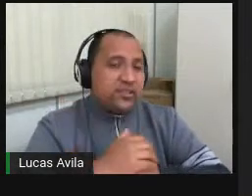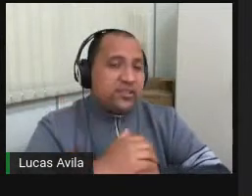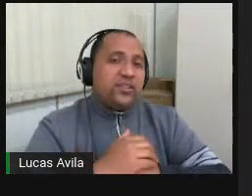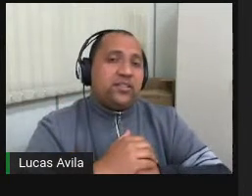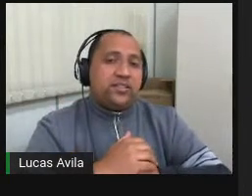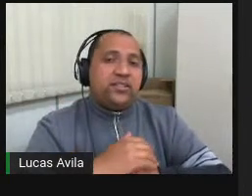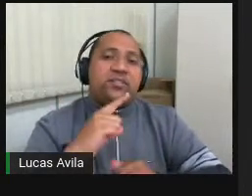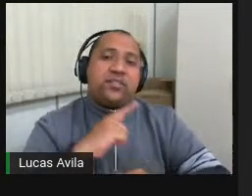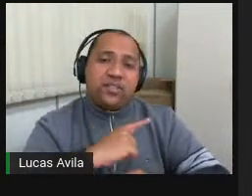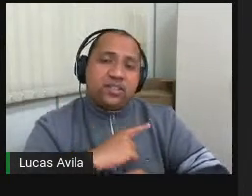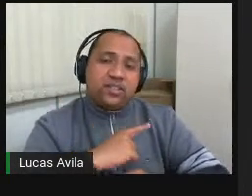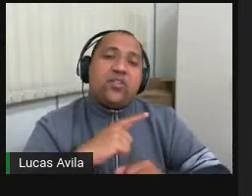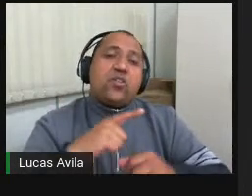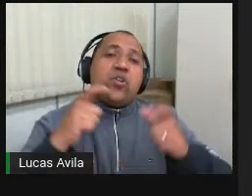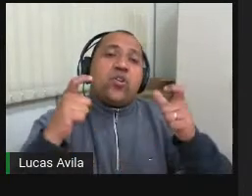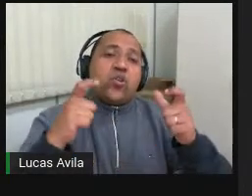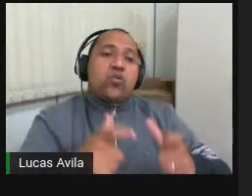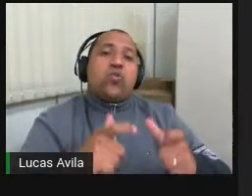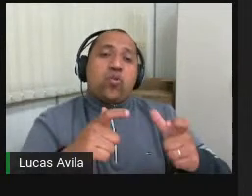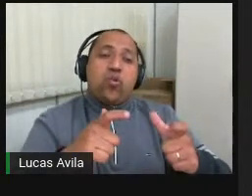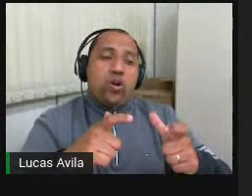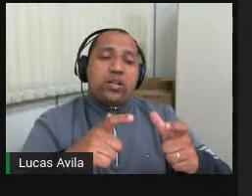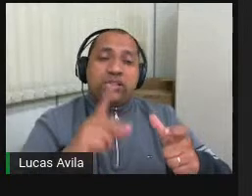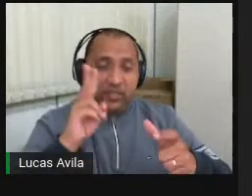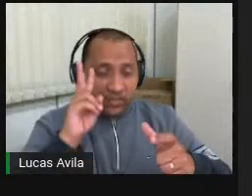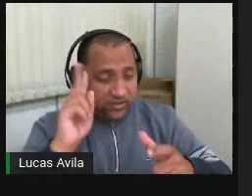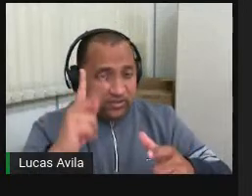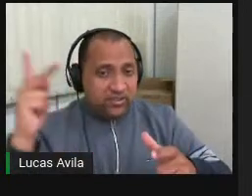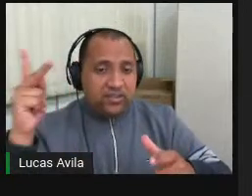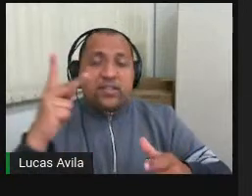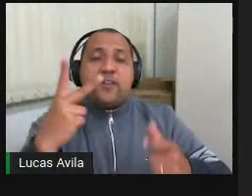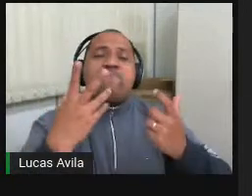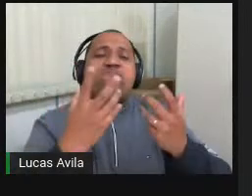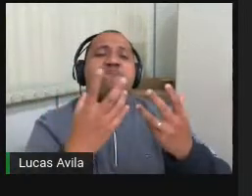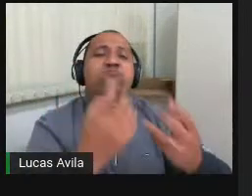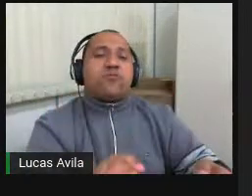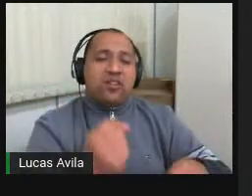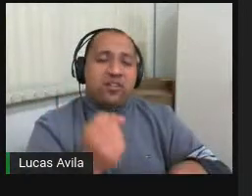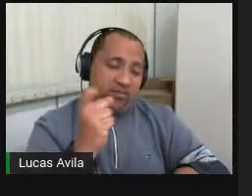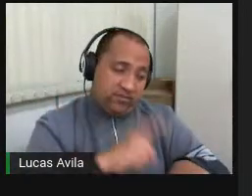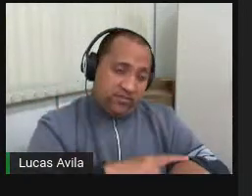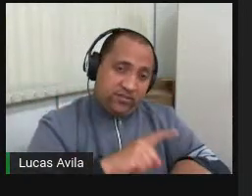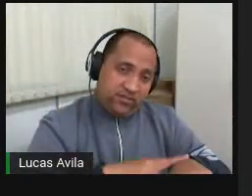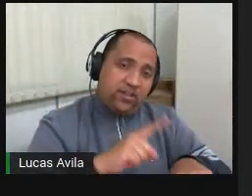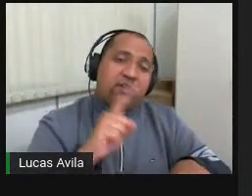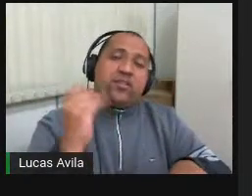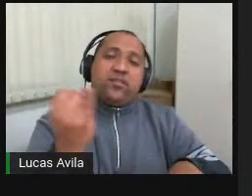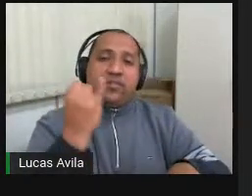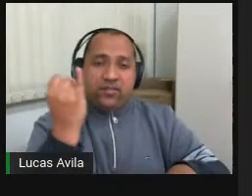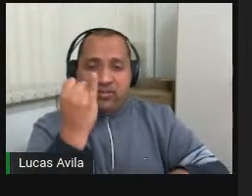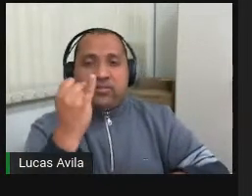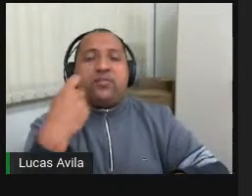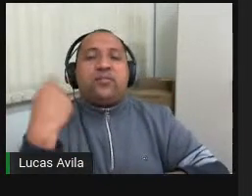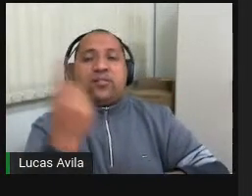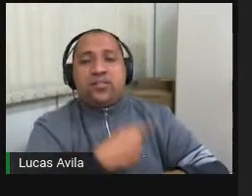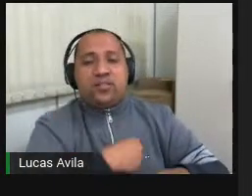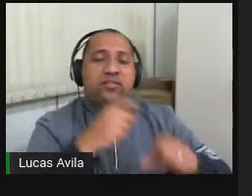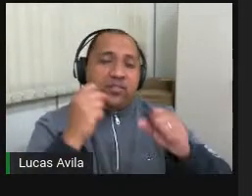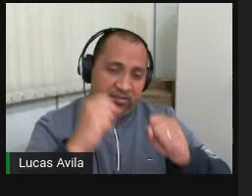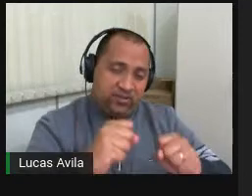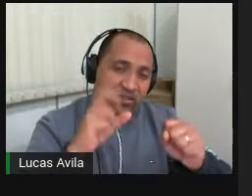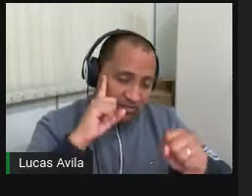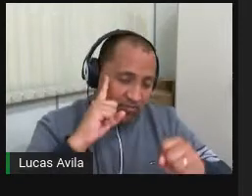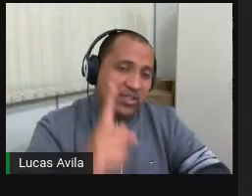partido tomar, qual lado da história assumir nesse momento que é crucial, para que possamos ter